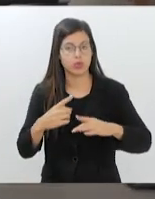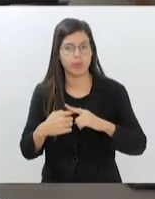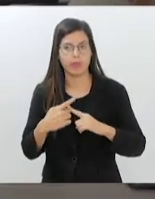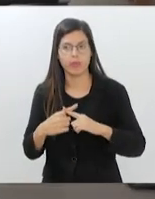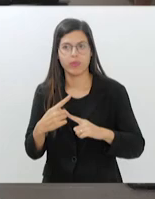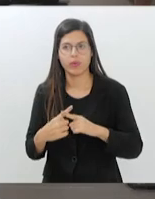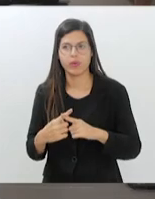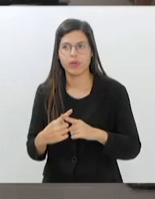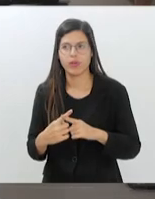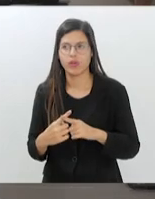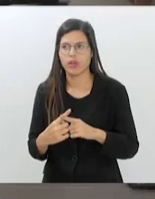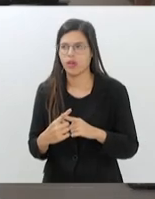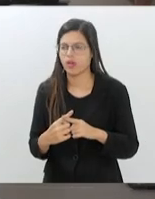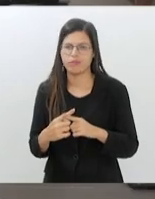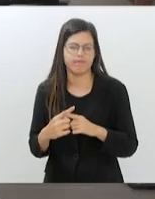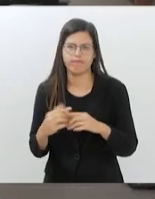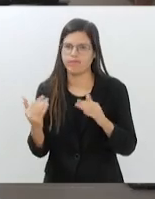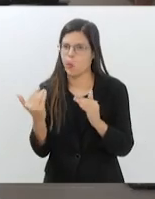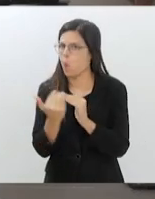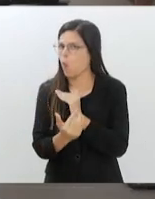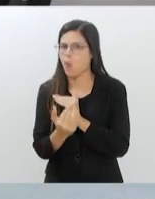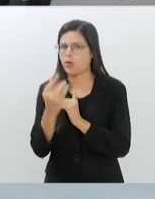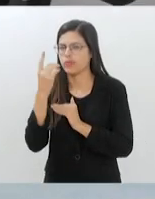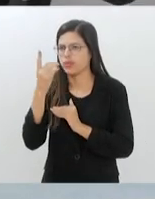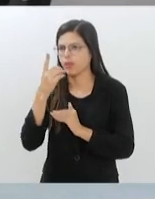do deputado Carlos Mines